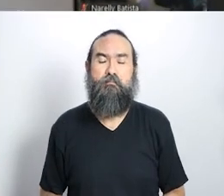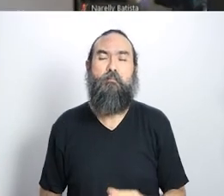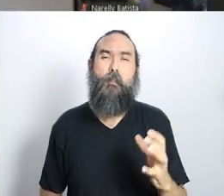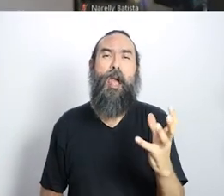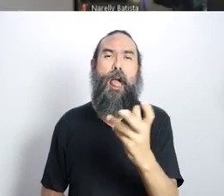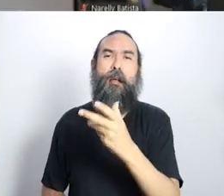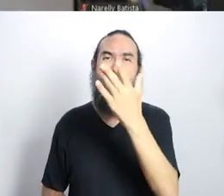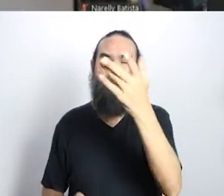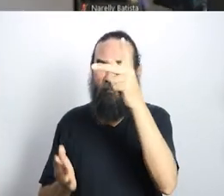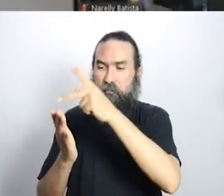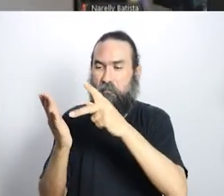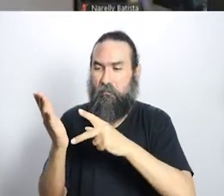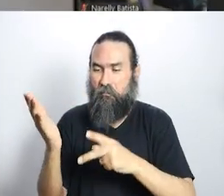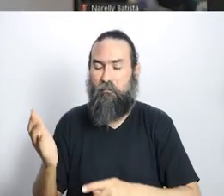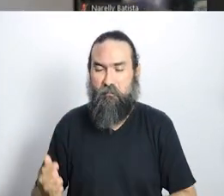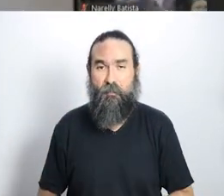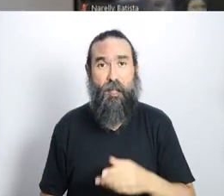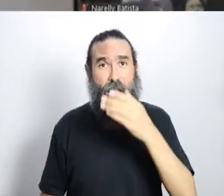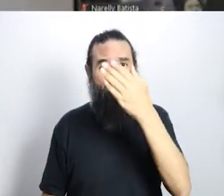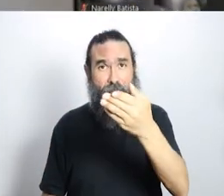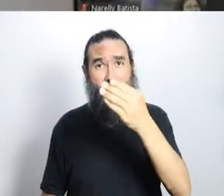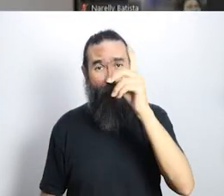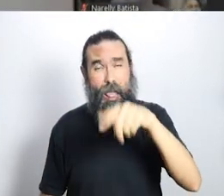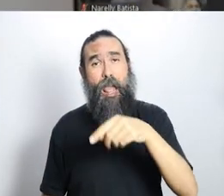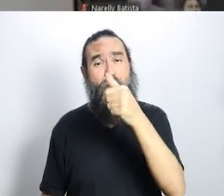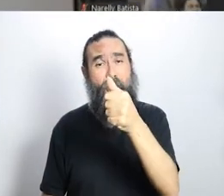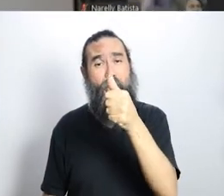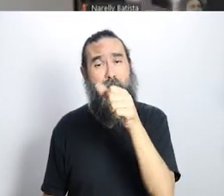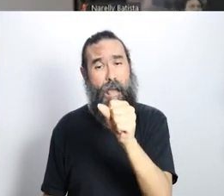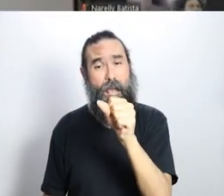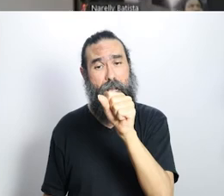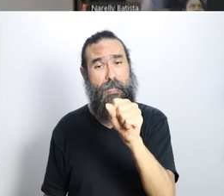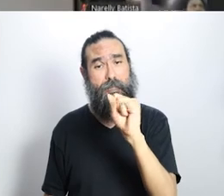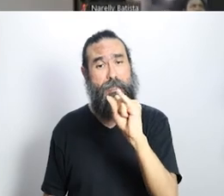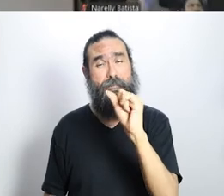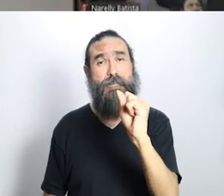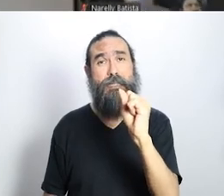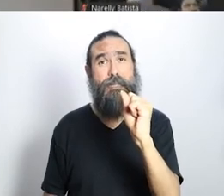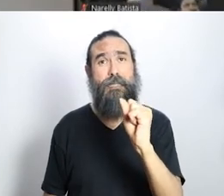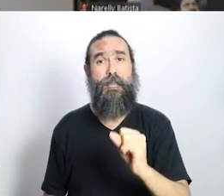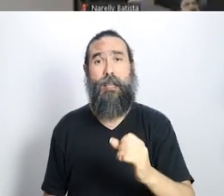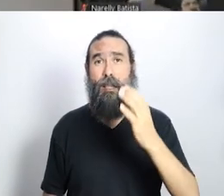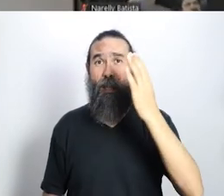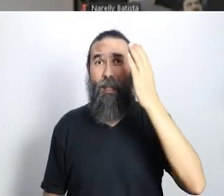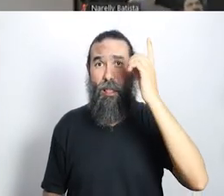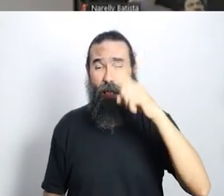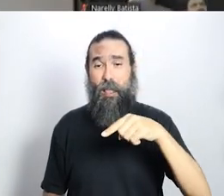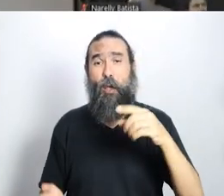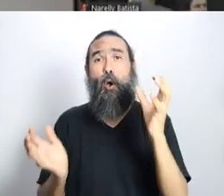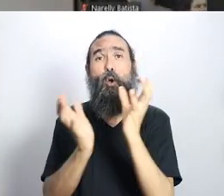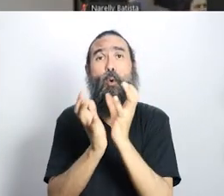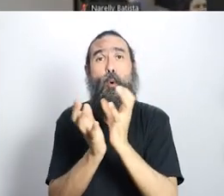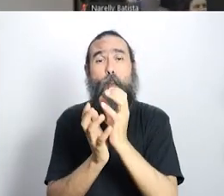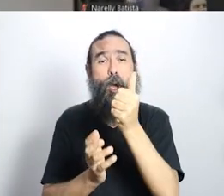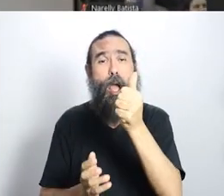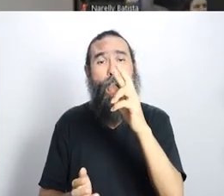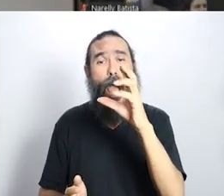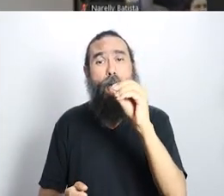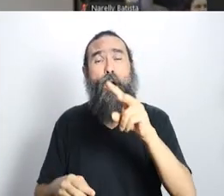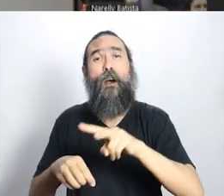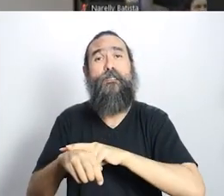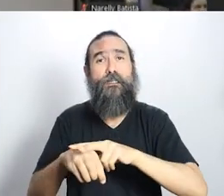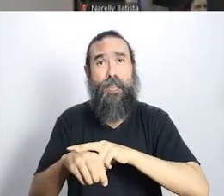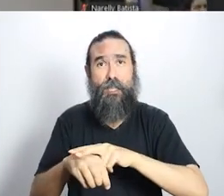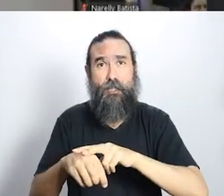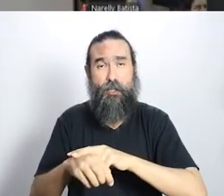Maravilha, okay? Meu poeta. Isso foi Assis Calixto do Coco Raiz de Arco Verde. Dia 14 tem um show de Assis Calixto. É o